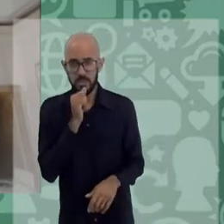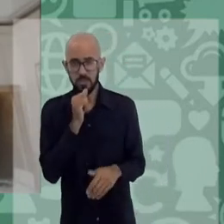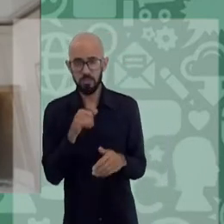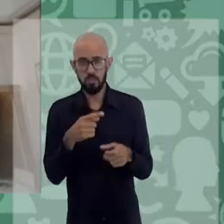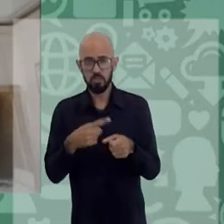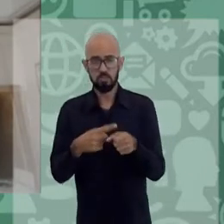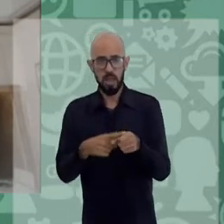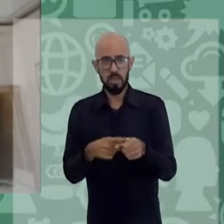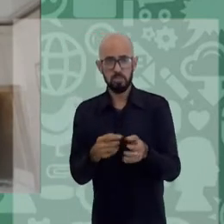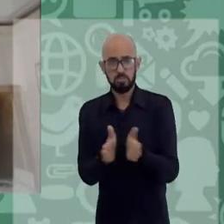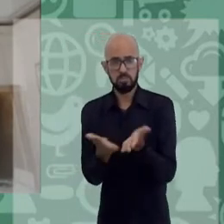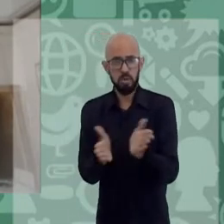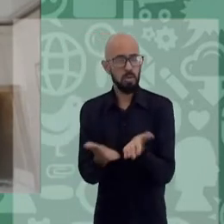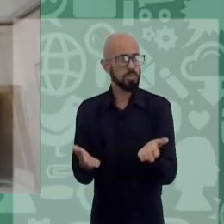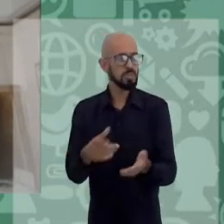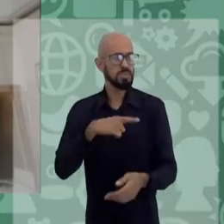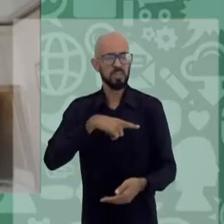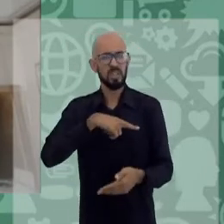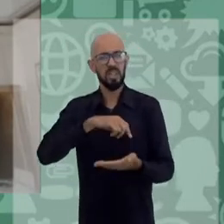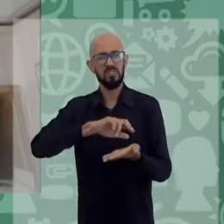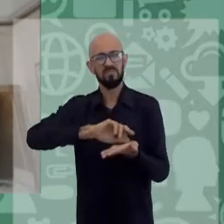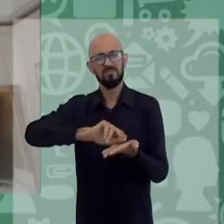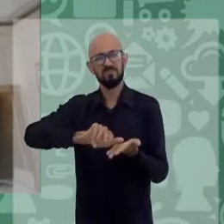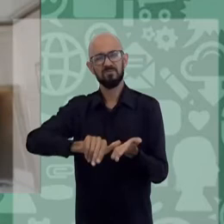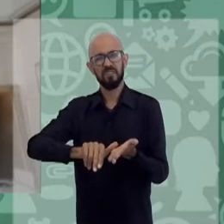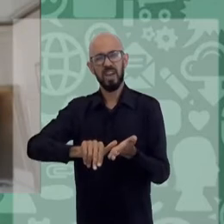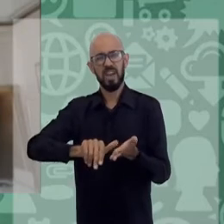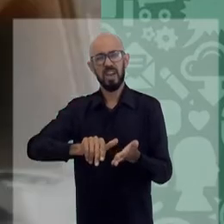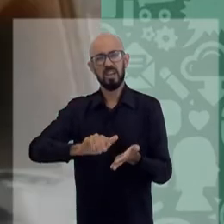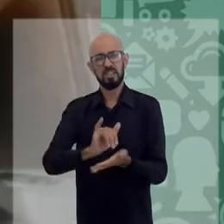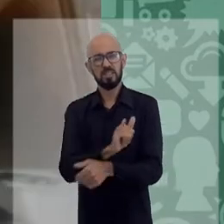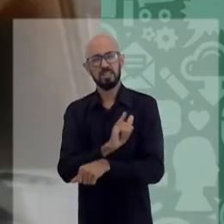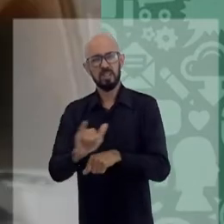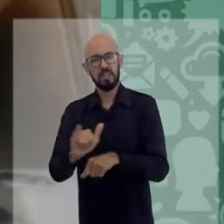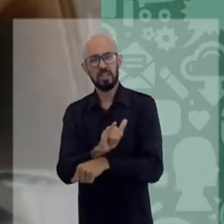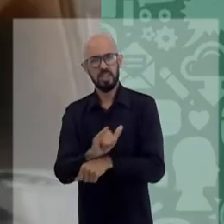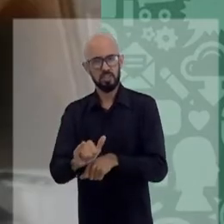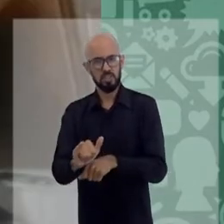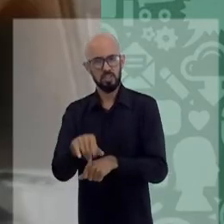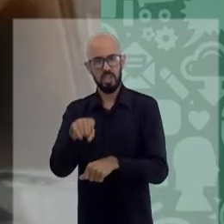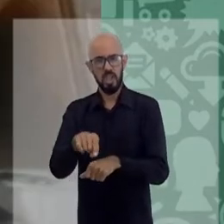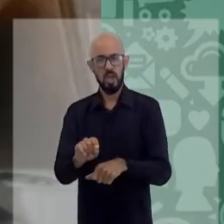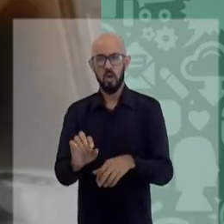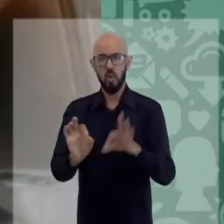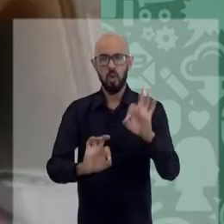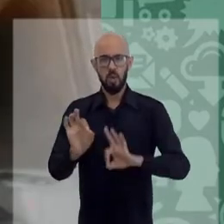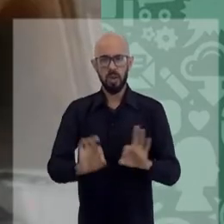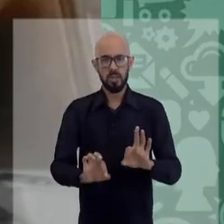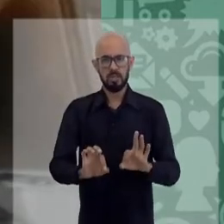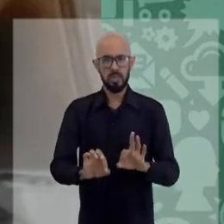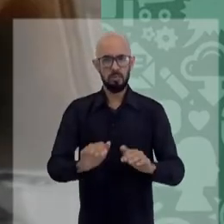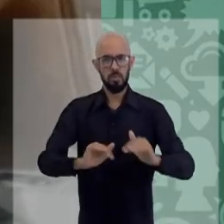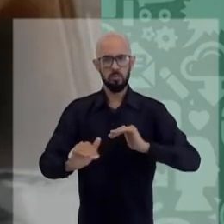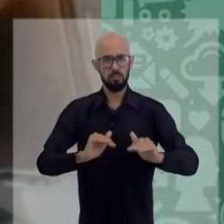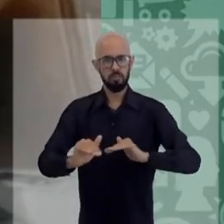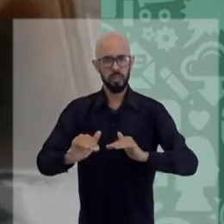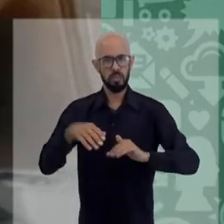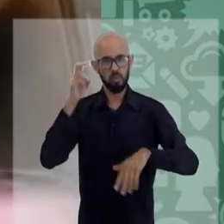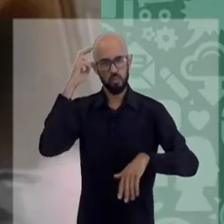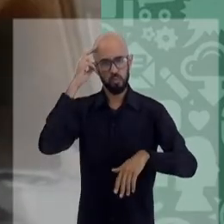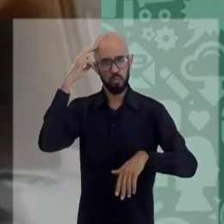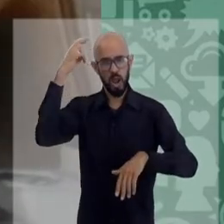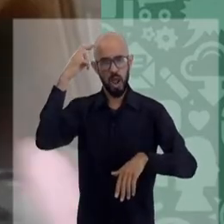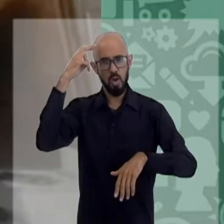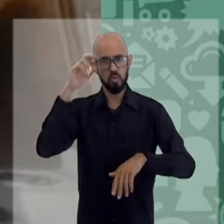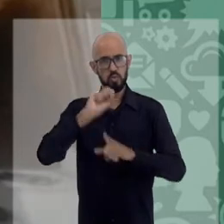você tem várias maneiras de participar. Né? Desde organizar movimentos culturais, movimentos sociais, dar